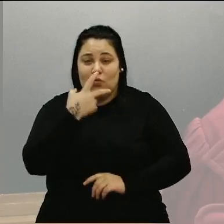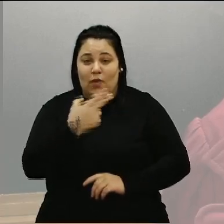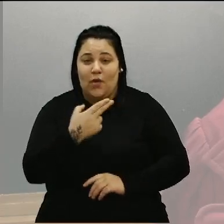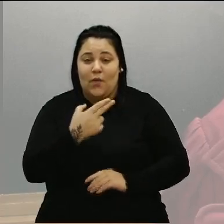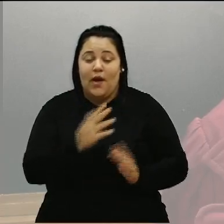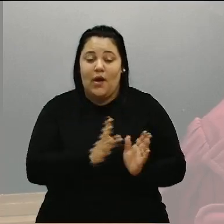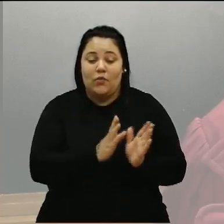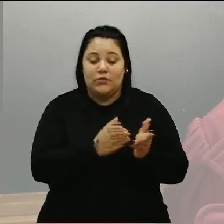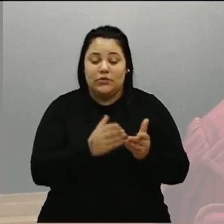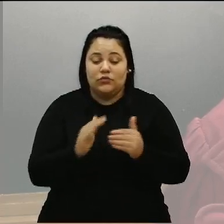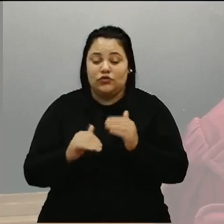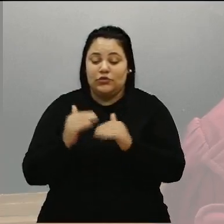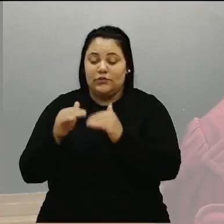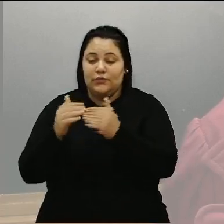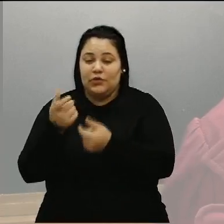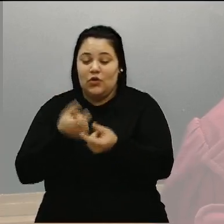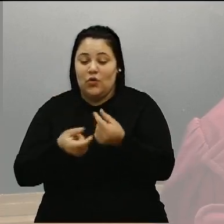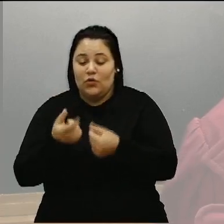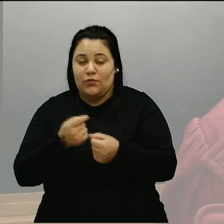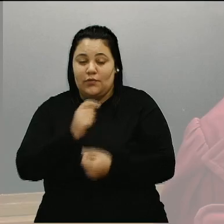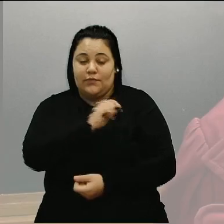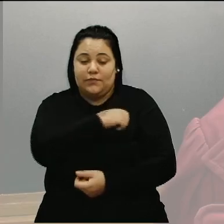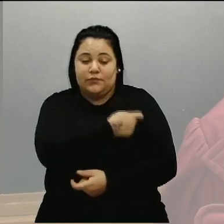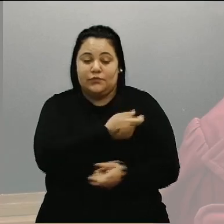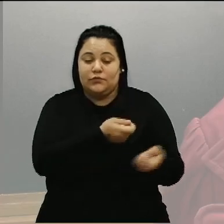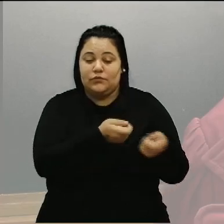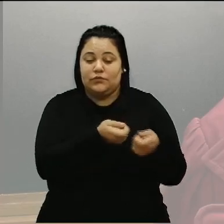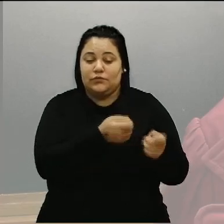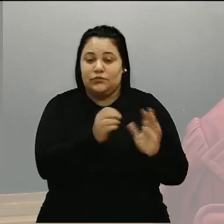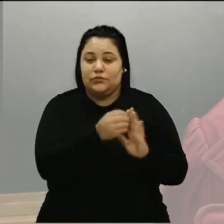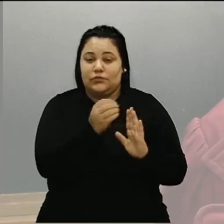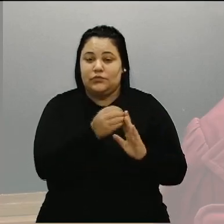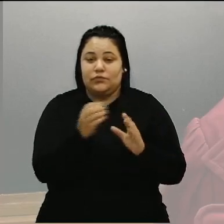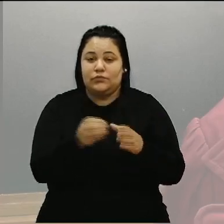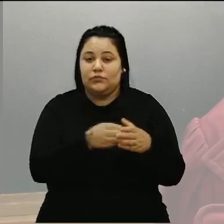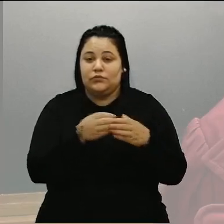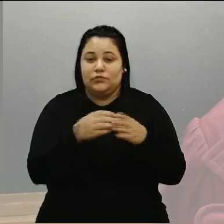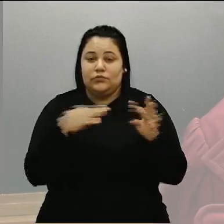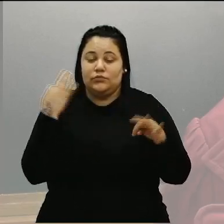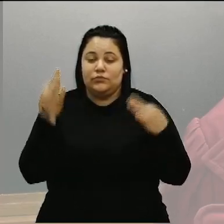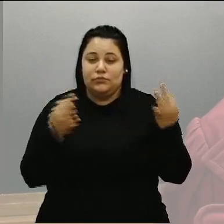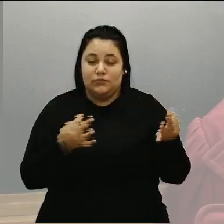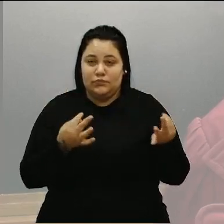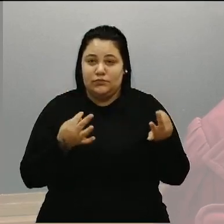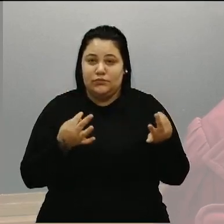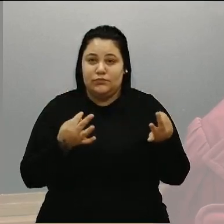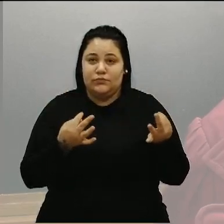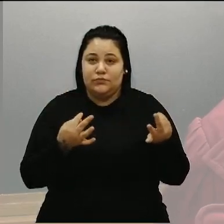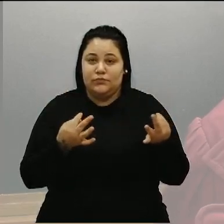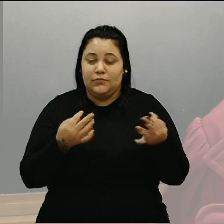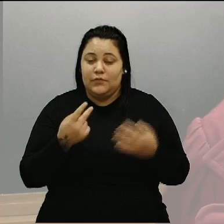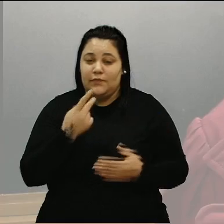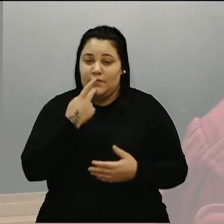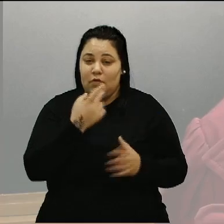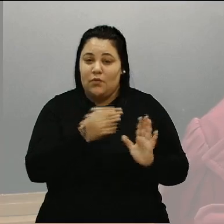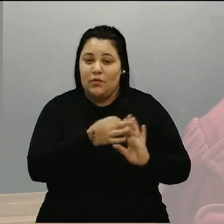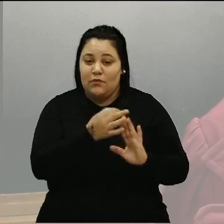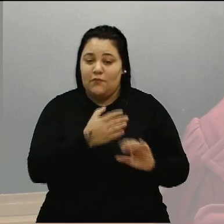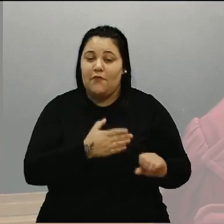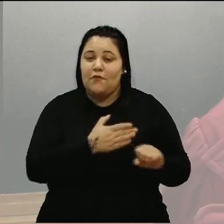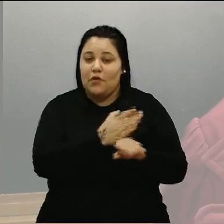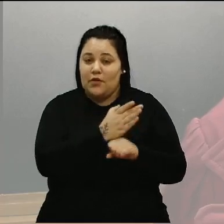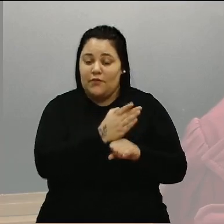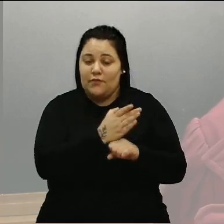de Desenvolvimento Econômico, Fiscalização, Controle Orçamentário e Turismo se posicionou